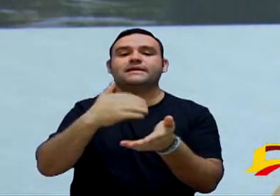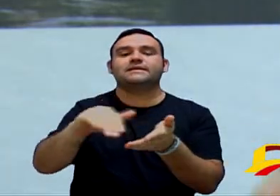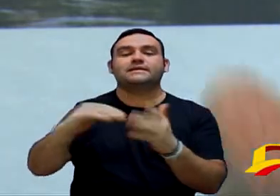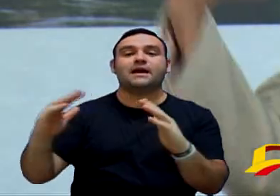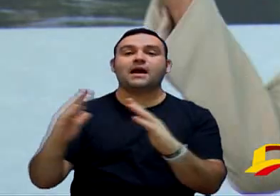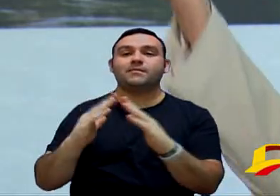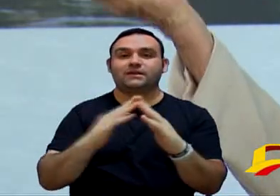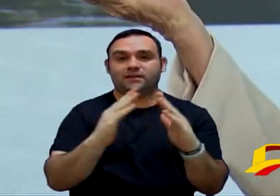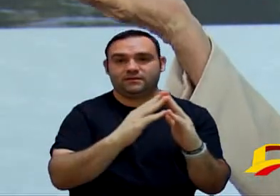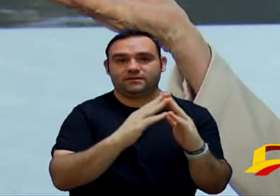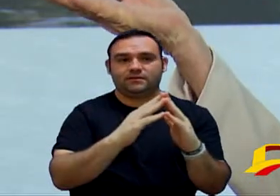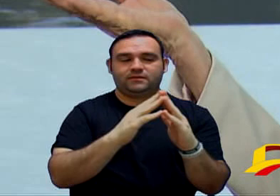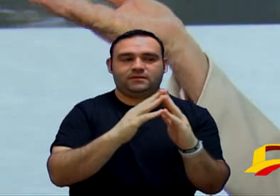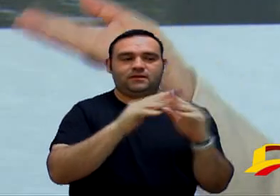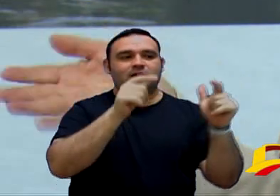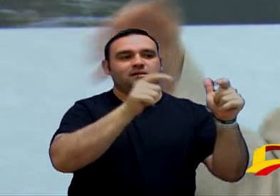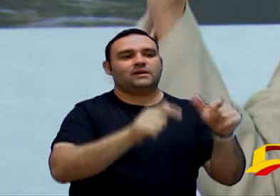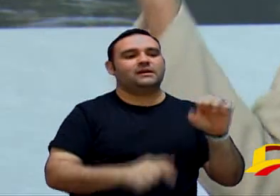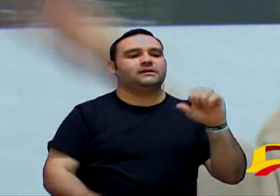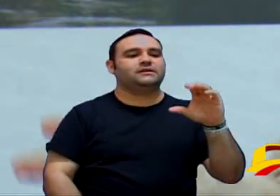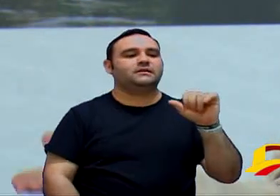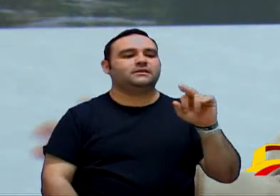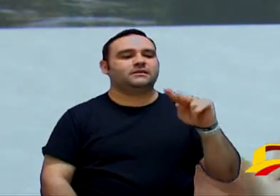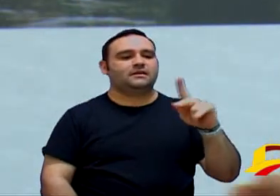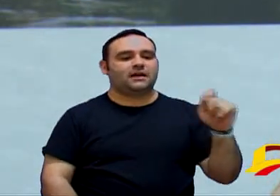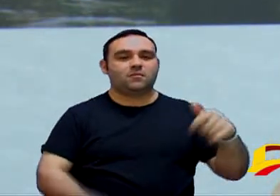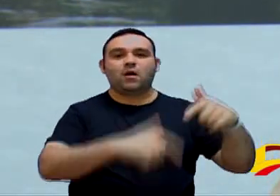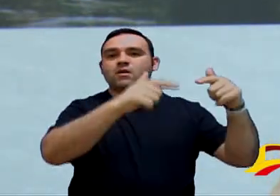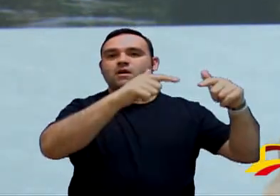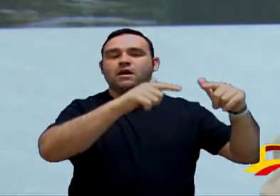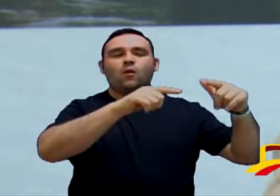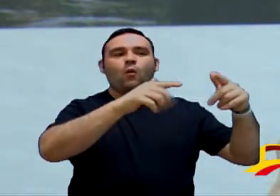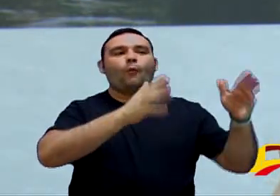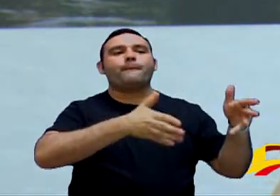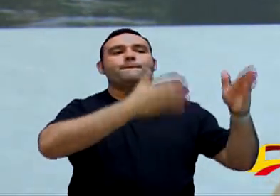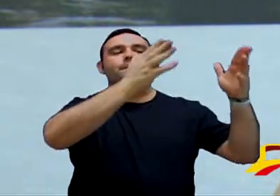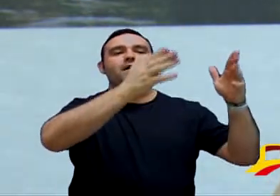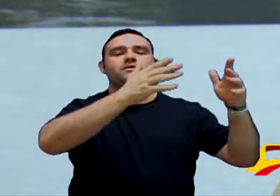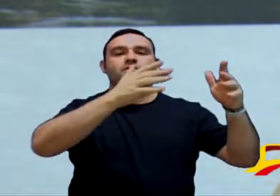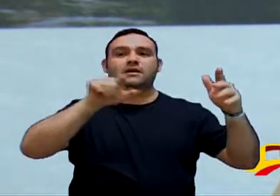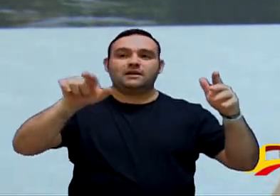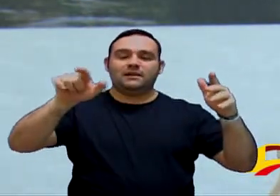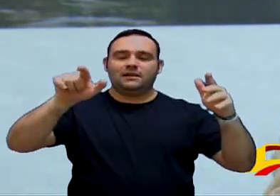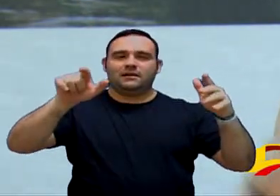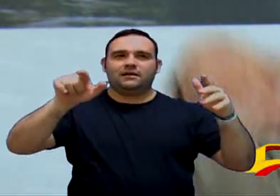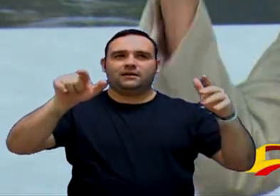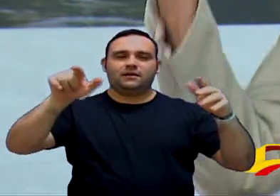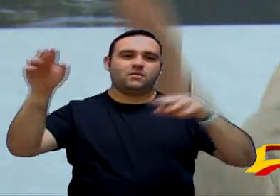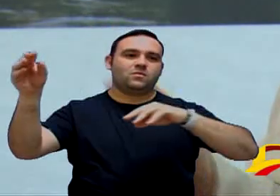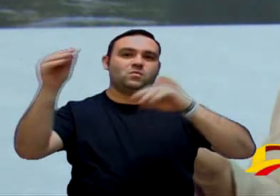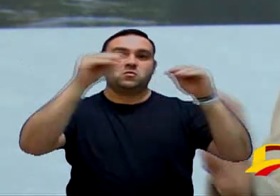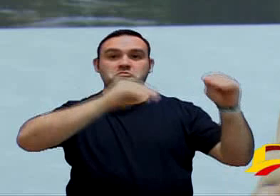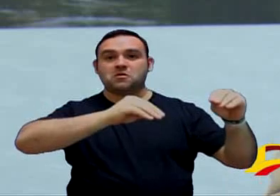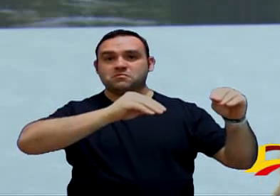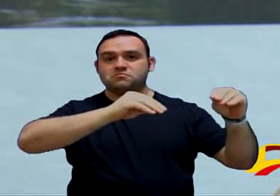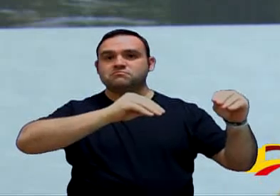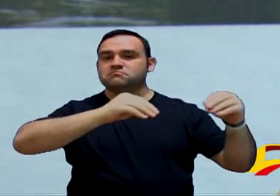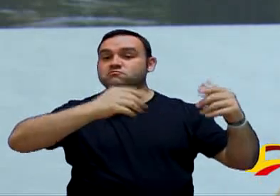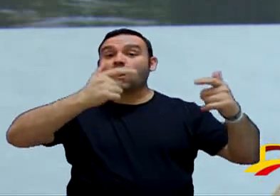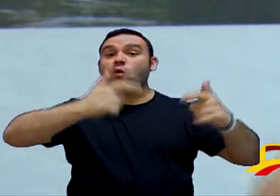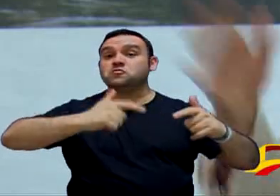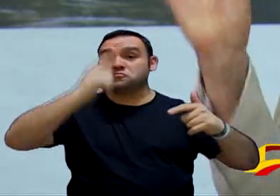de Habitação sairiam do Palácio Scarpa esvaziariam a biblioteca infantil queria para não sei aonde